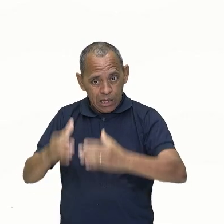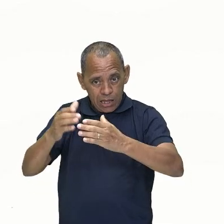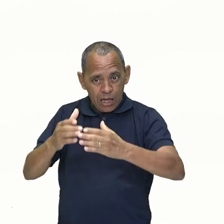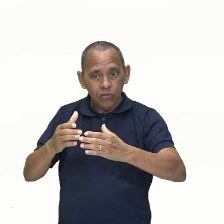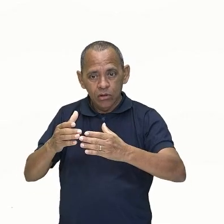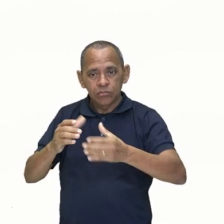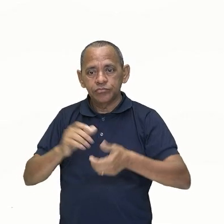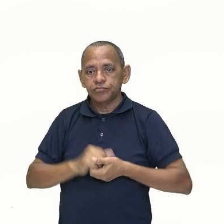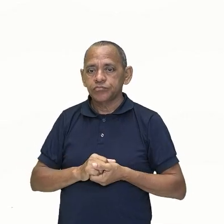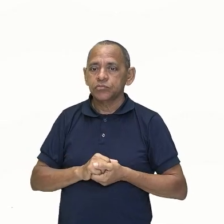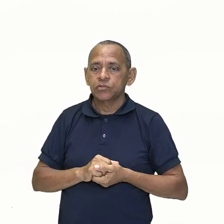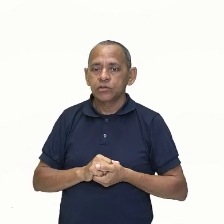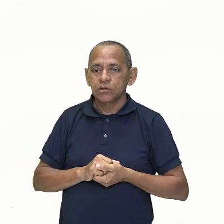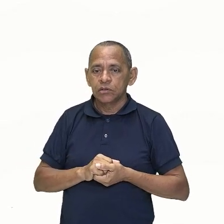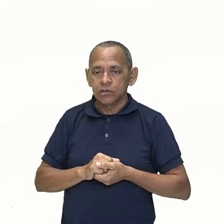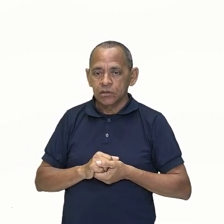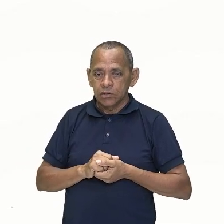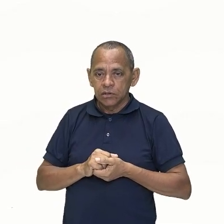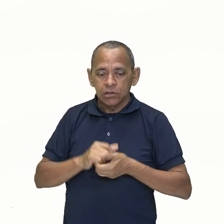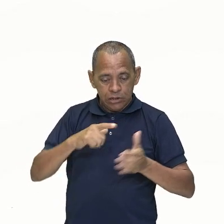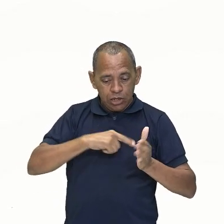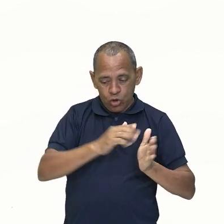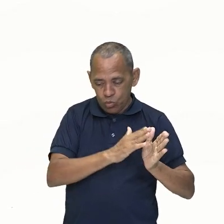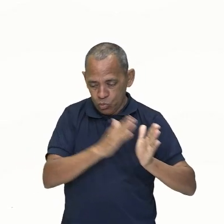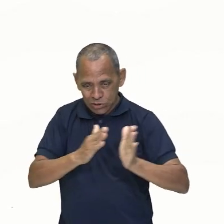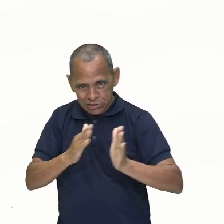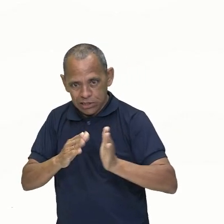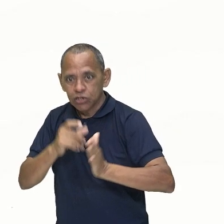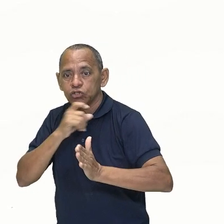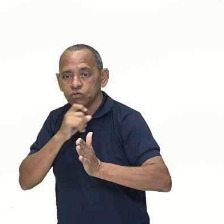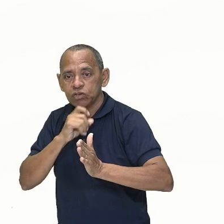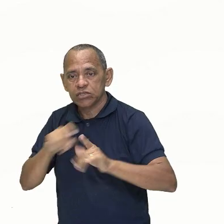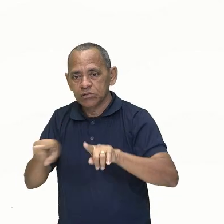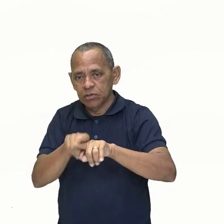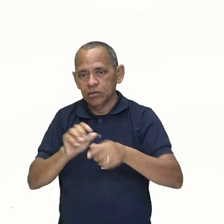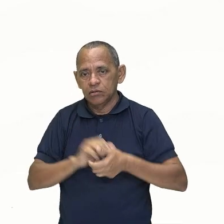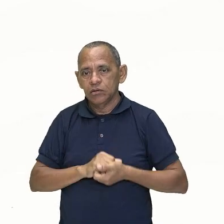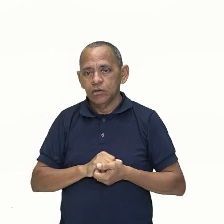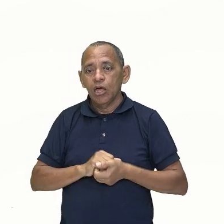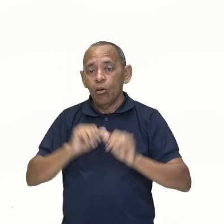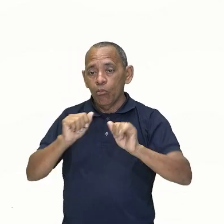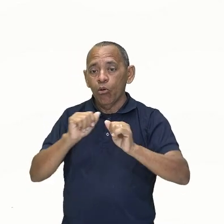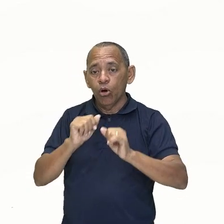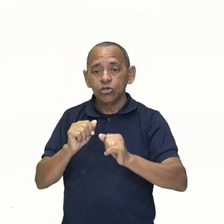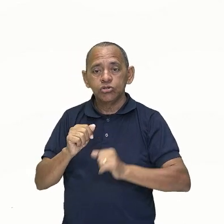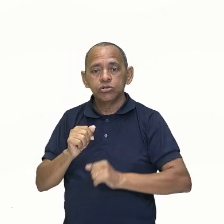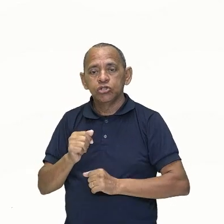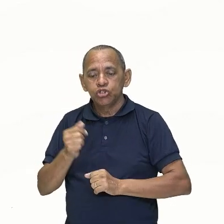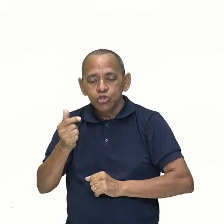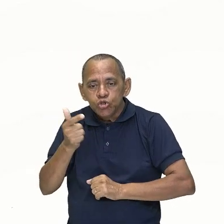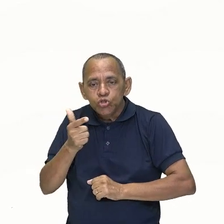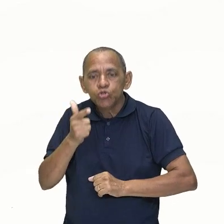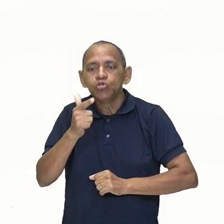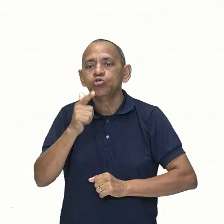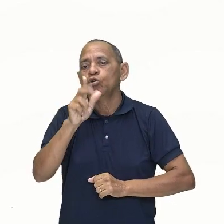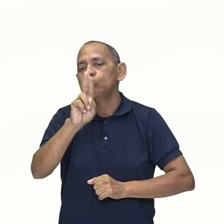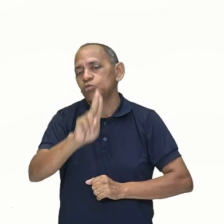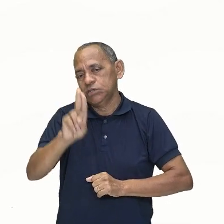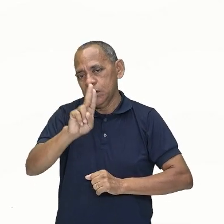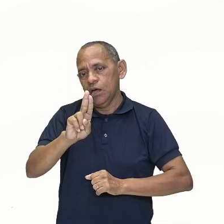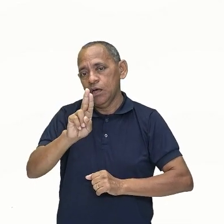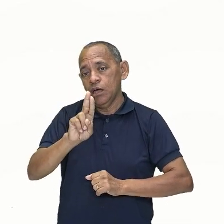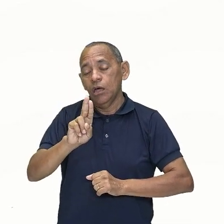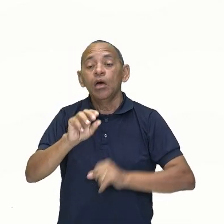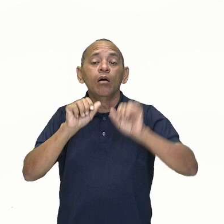Ele passa pela essa torre de refrigeração e pode ser reutilizado ou pode ser também